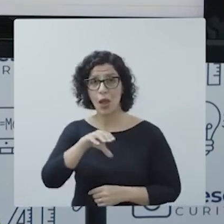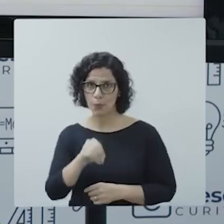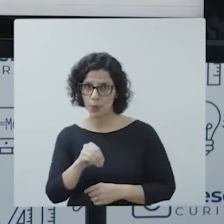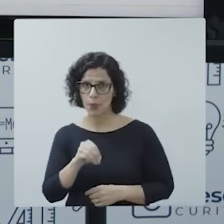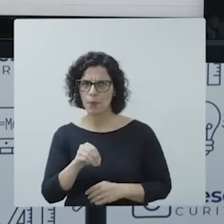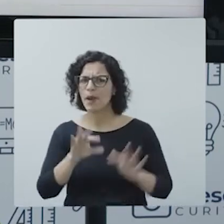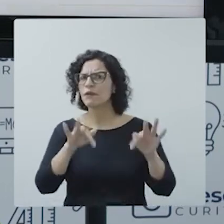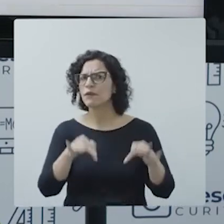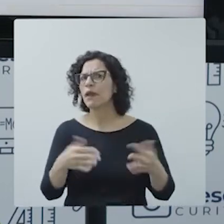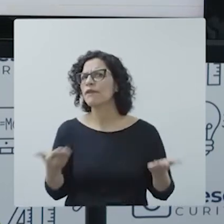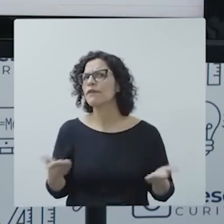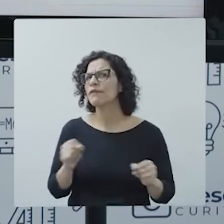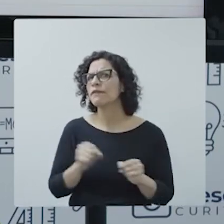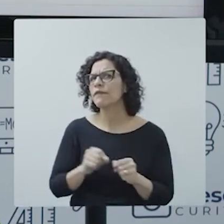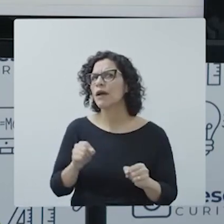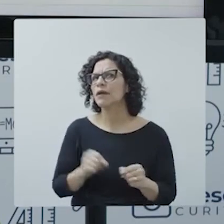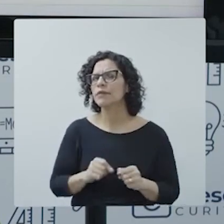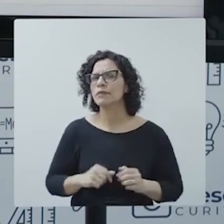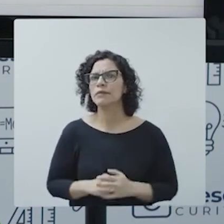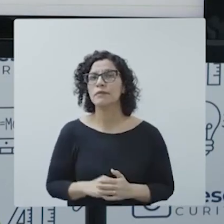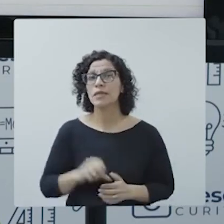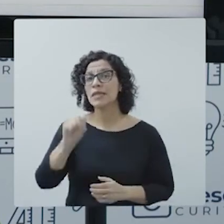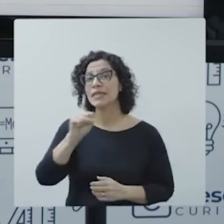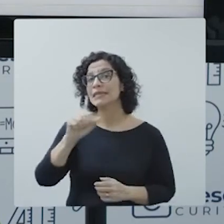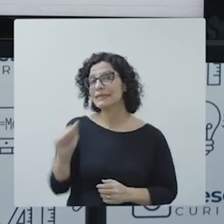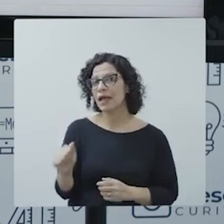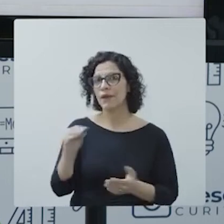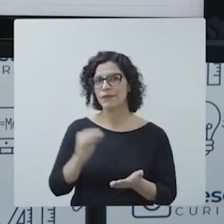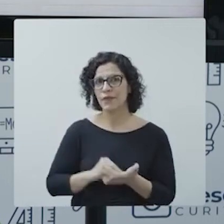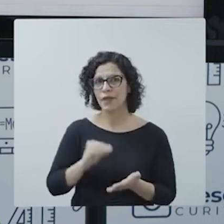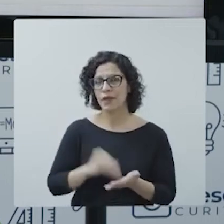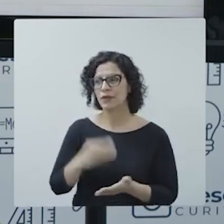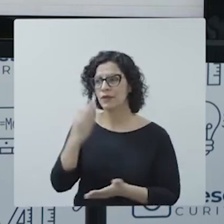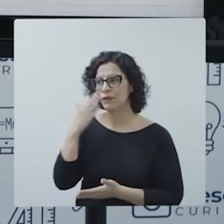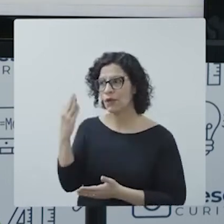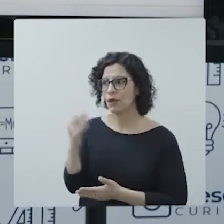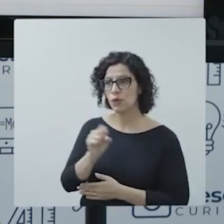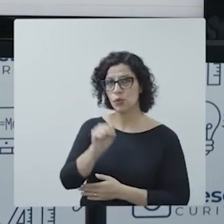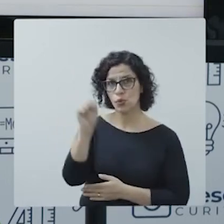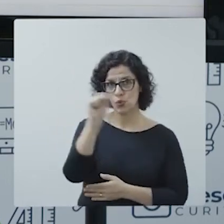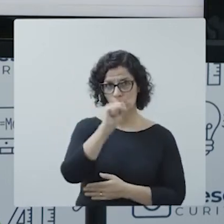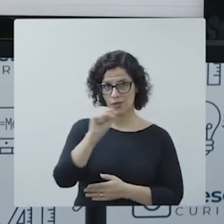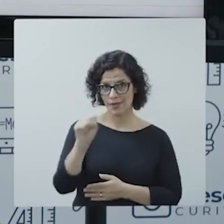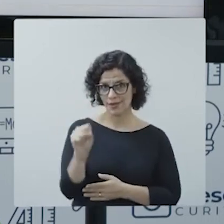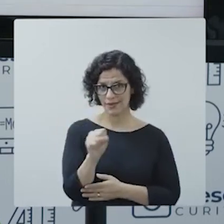E para terminar, o raposa. O S